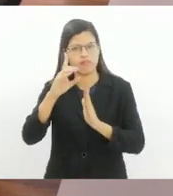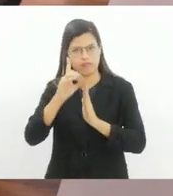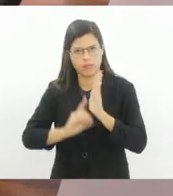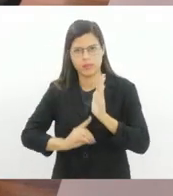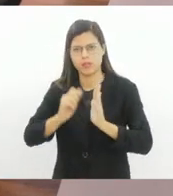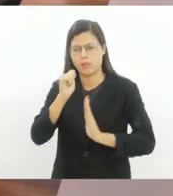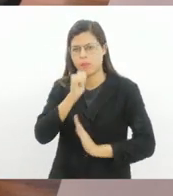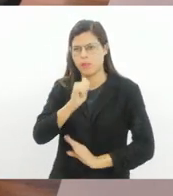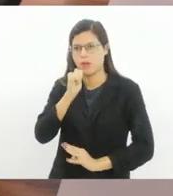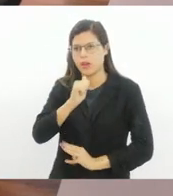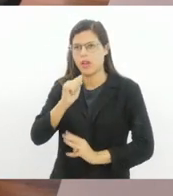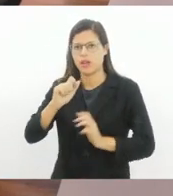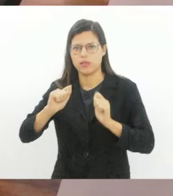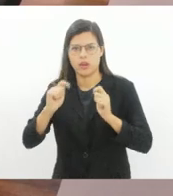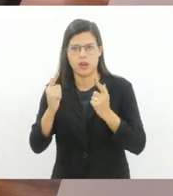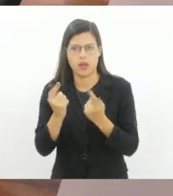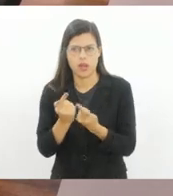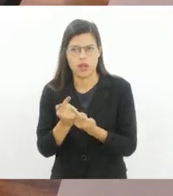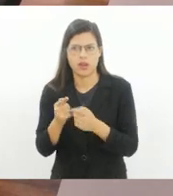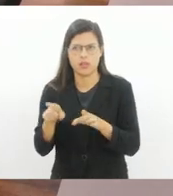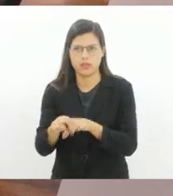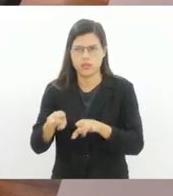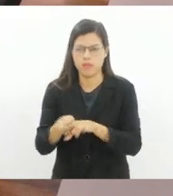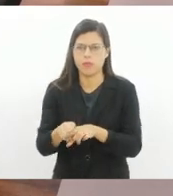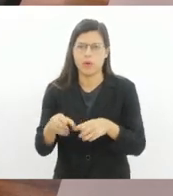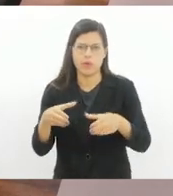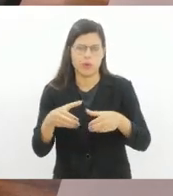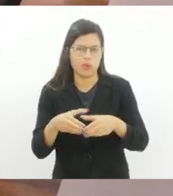também da Sala Lilás.